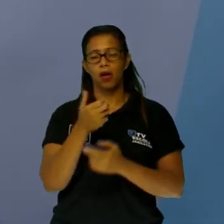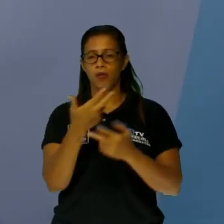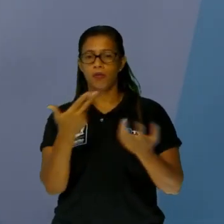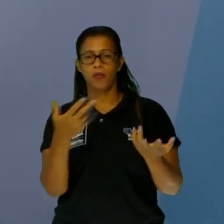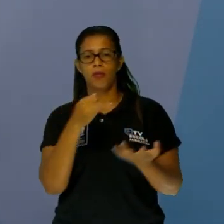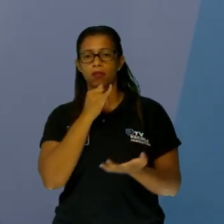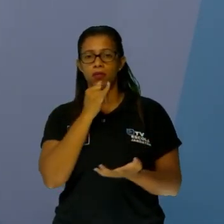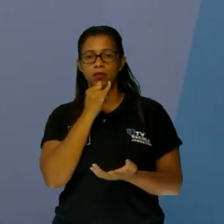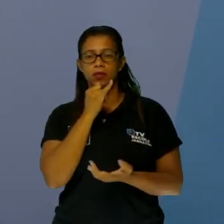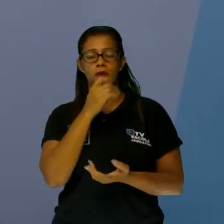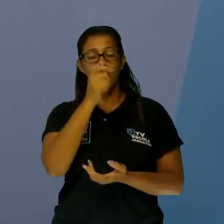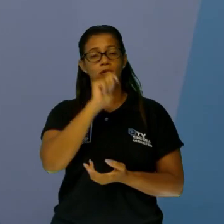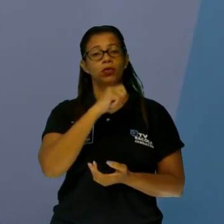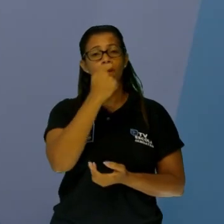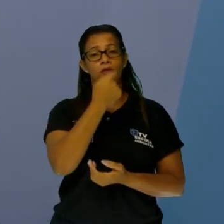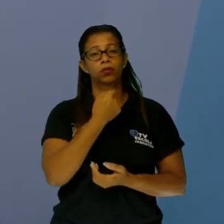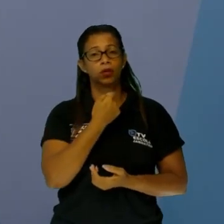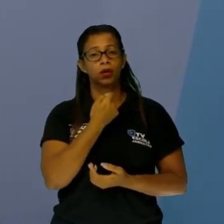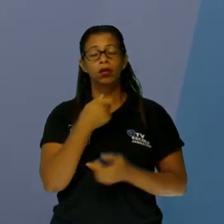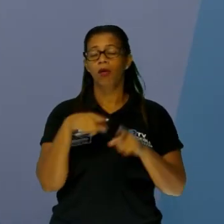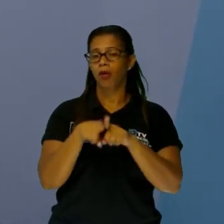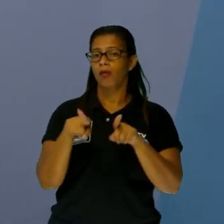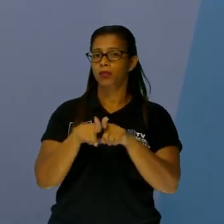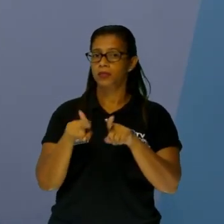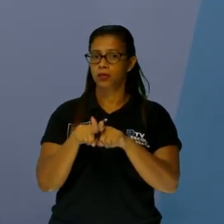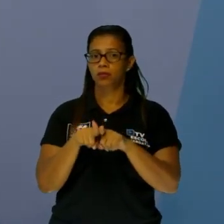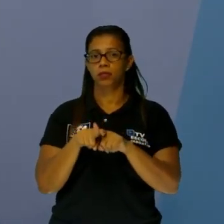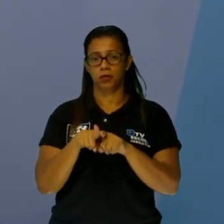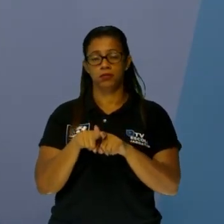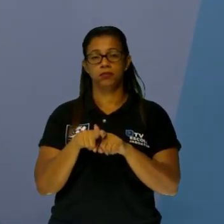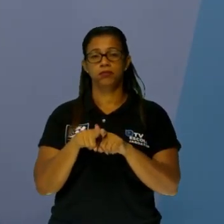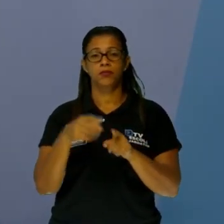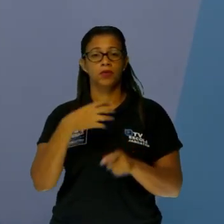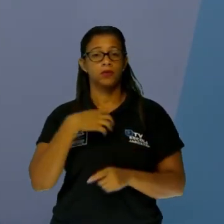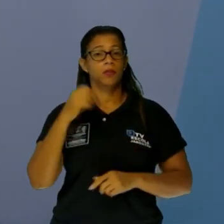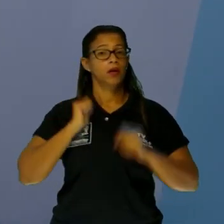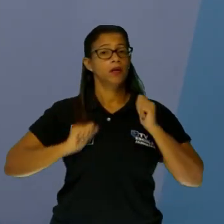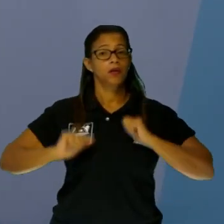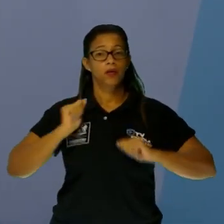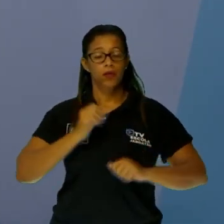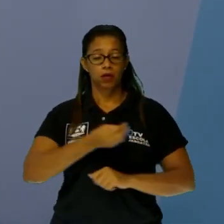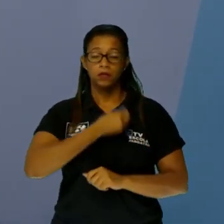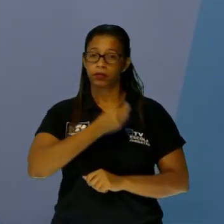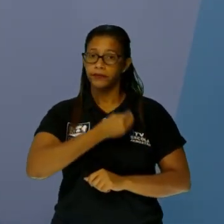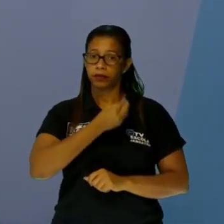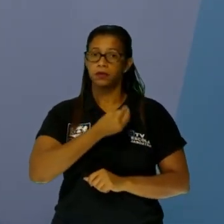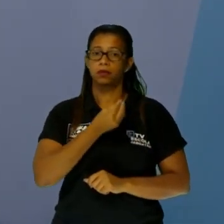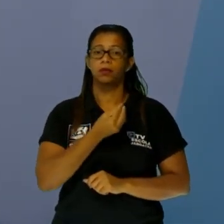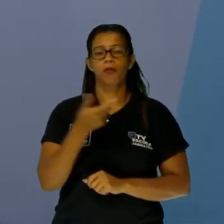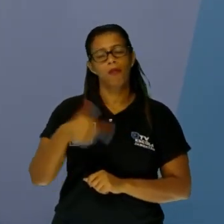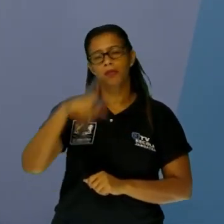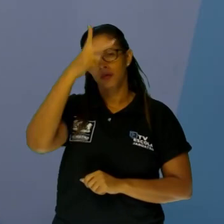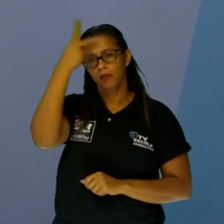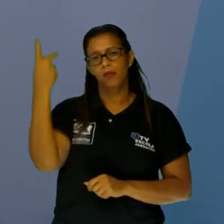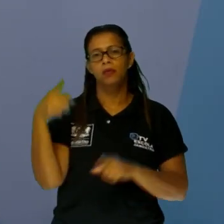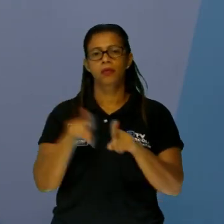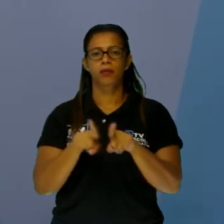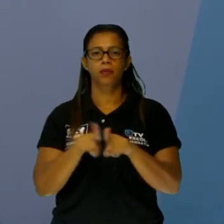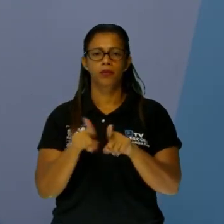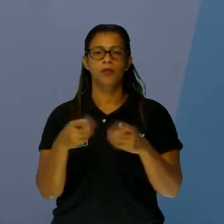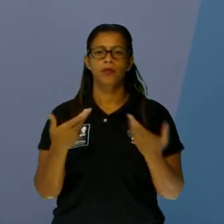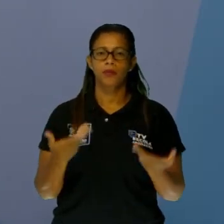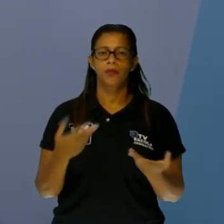sorvete, quanto expectativas de vida, expectativas diante de outras pessoas também. Então nesses casos eu